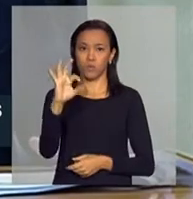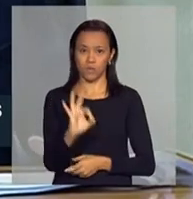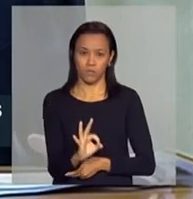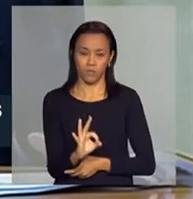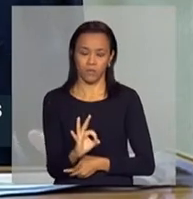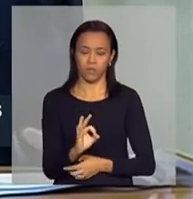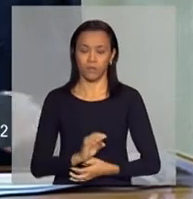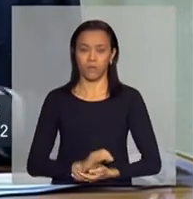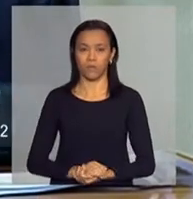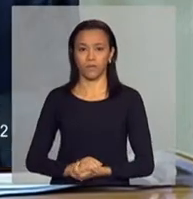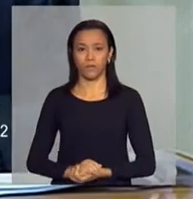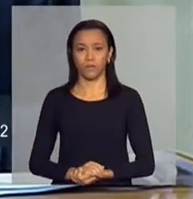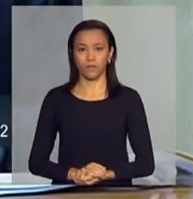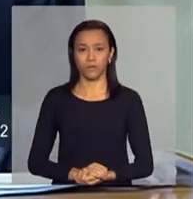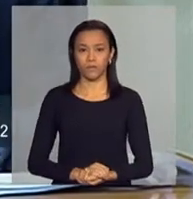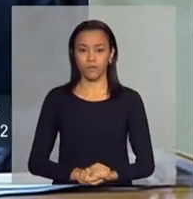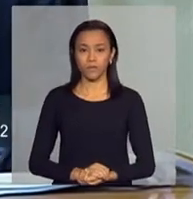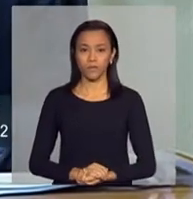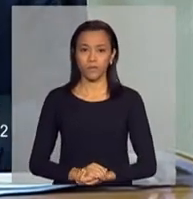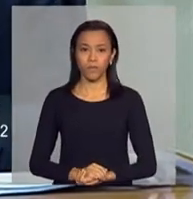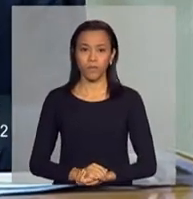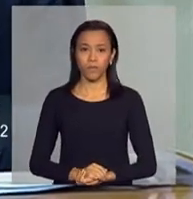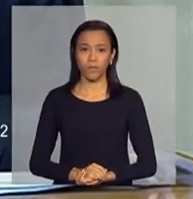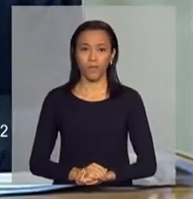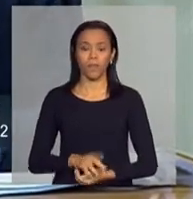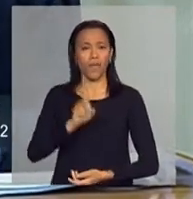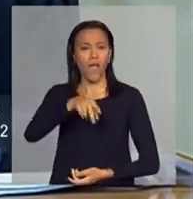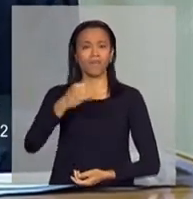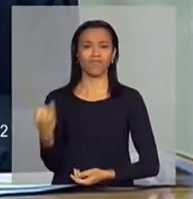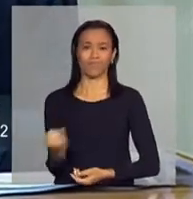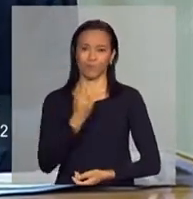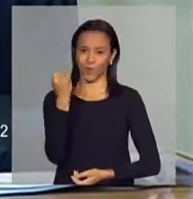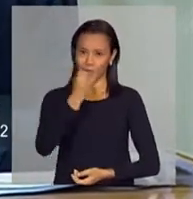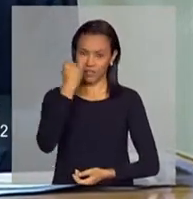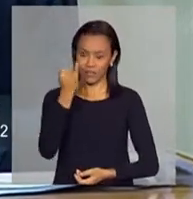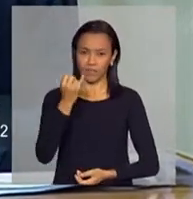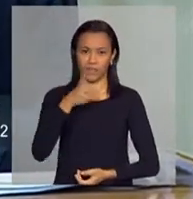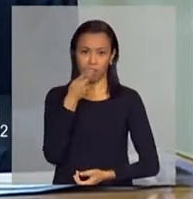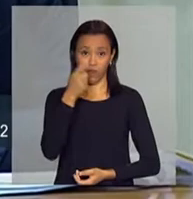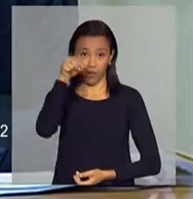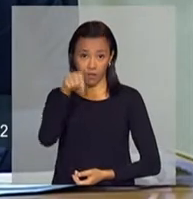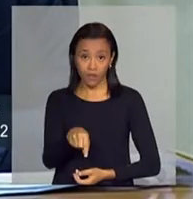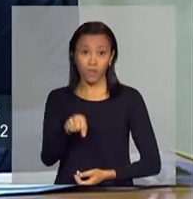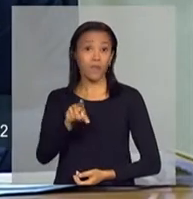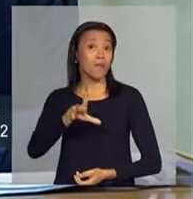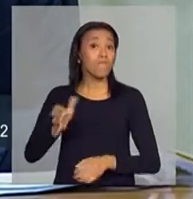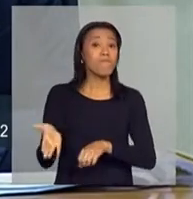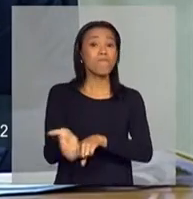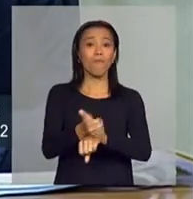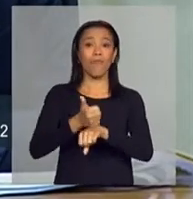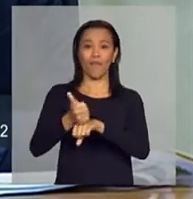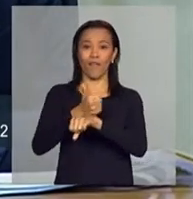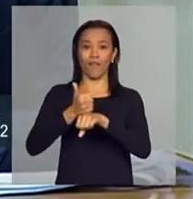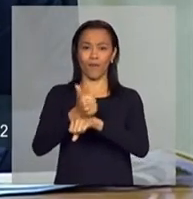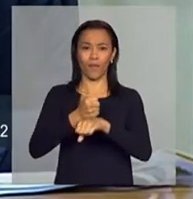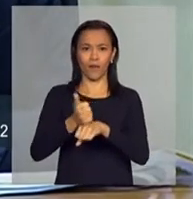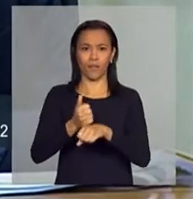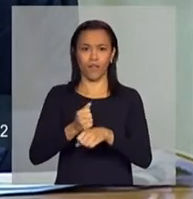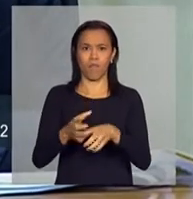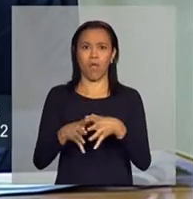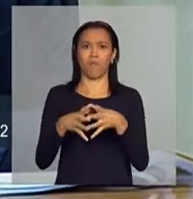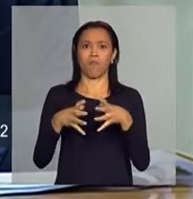cento e é importante ressaltar a melhora na qualidade do